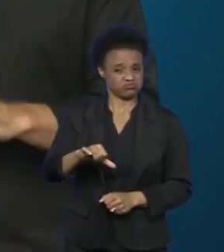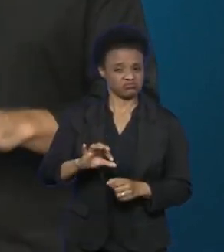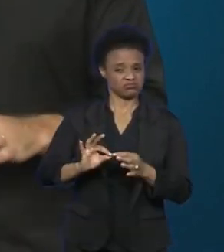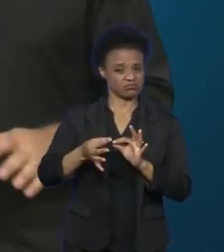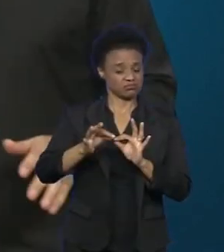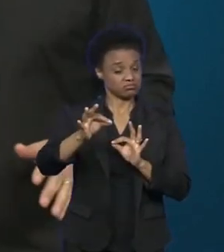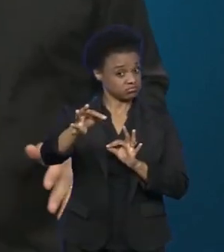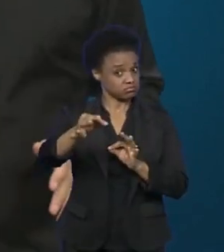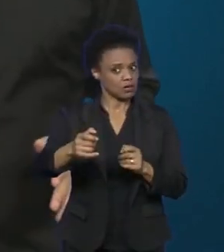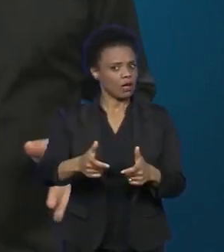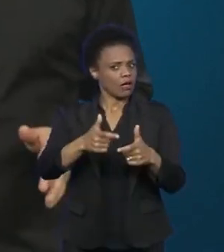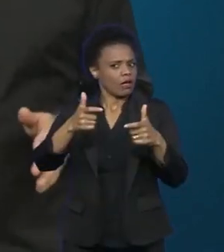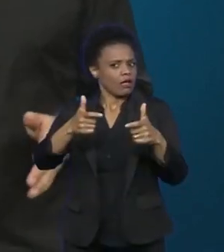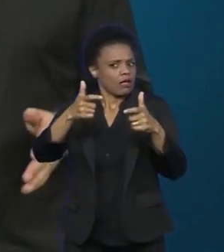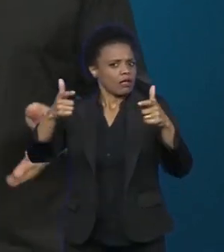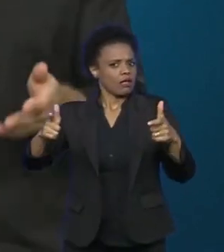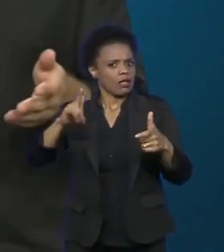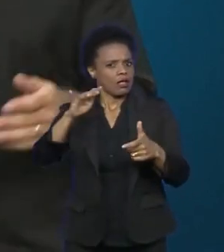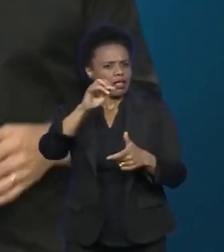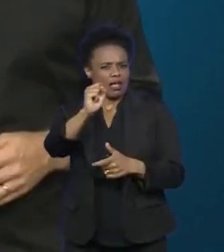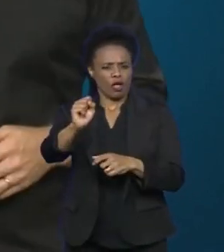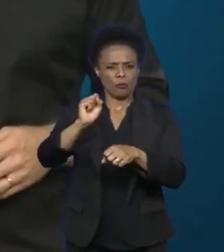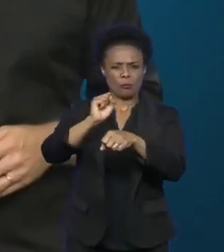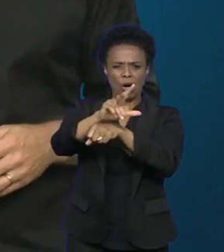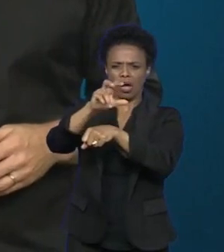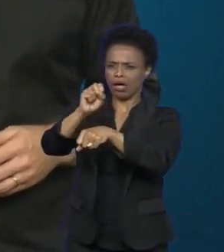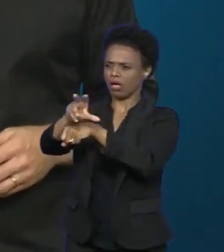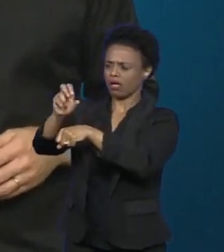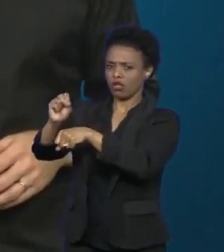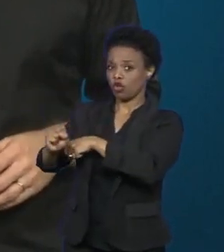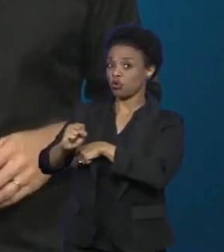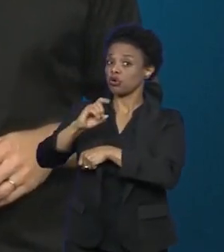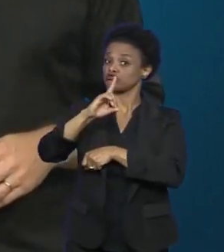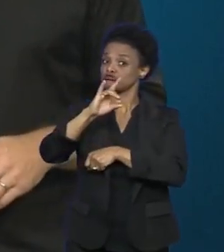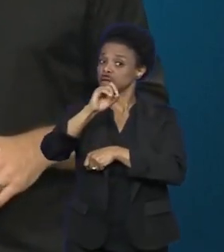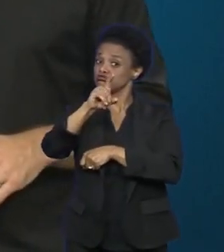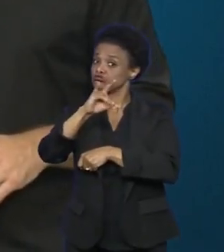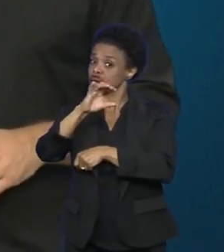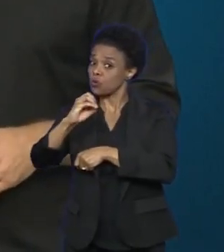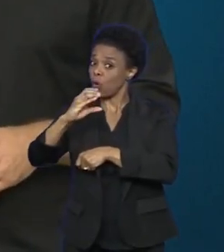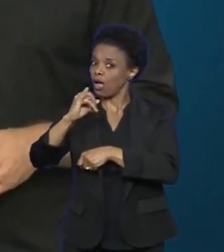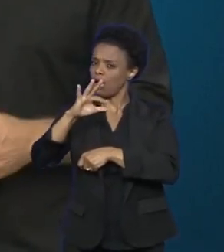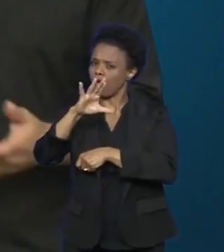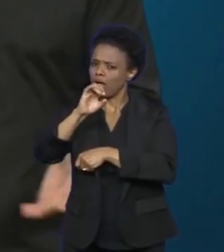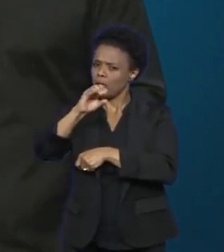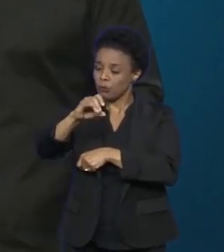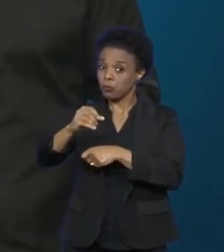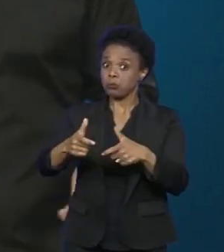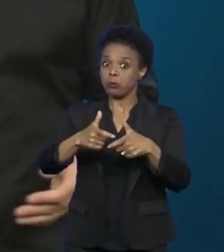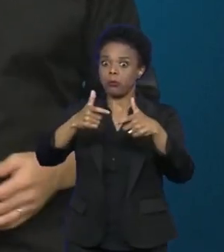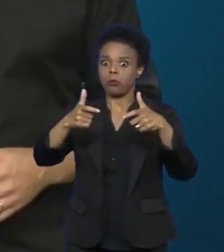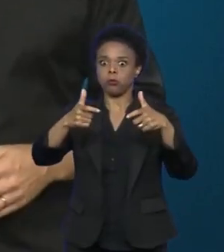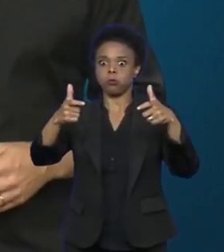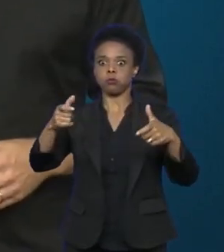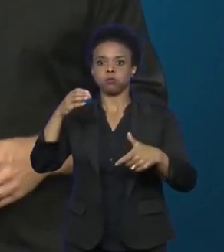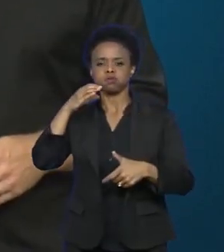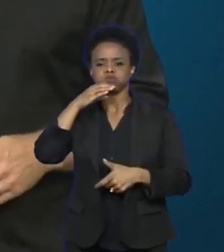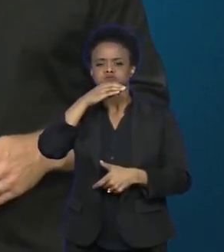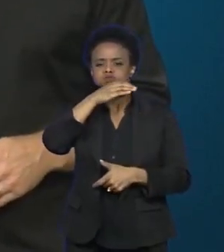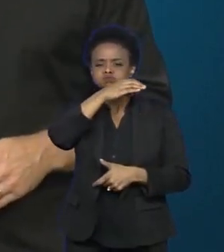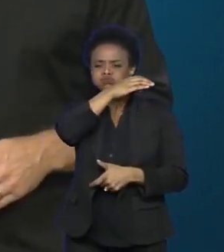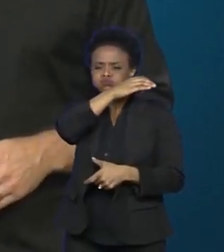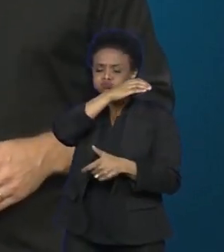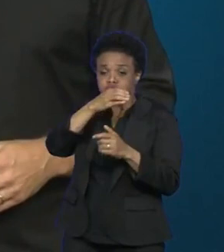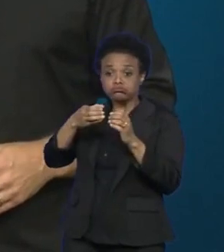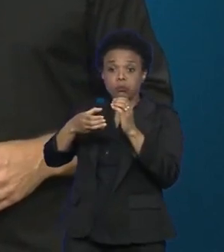O aumento na emissão de gases poluentes, como o dióxido de carbono, pode agravar o efeito estufa, que naturalmente prende o calor